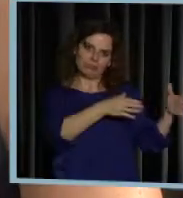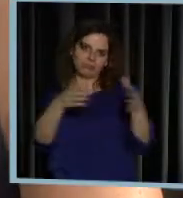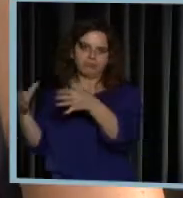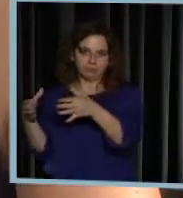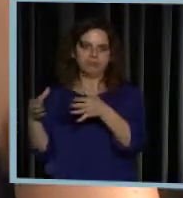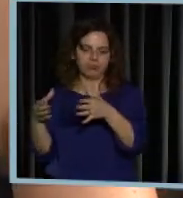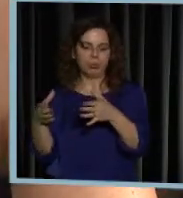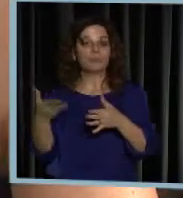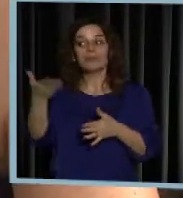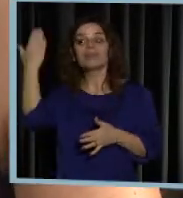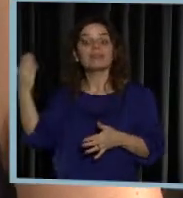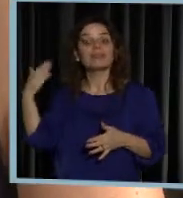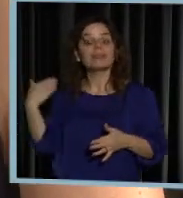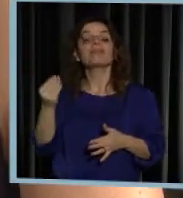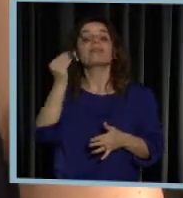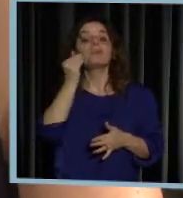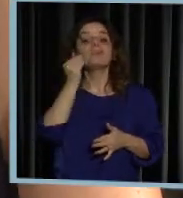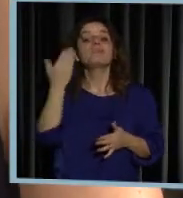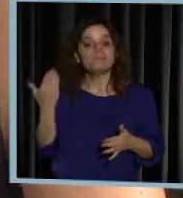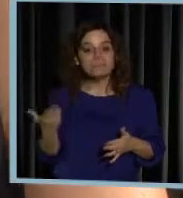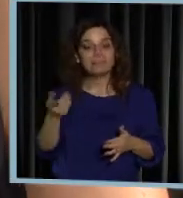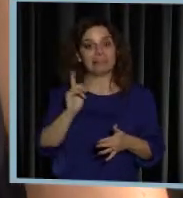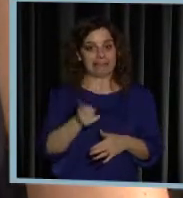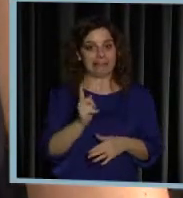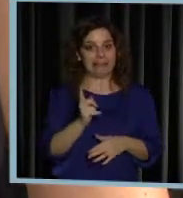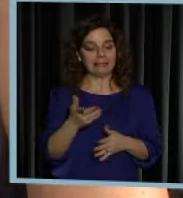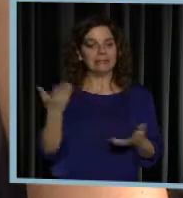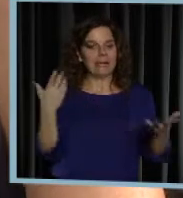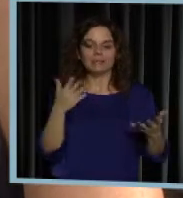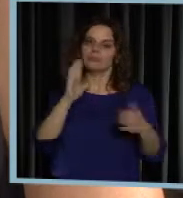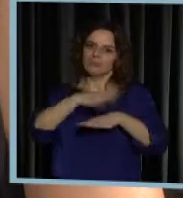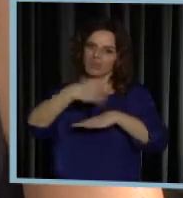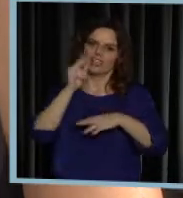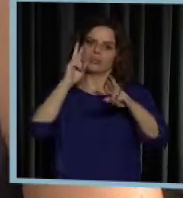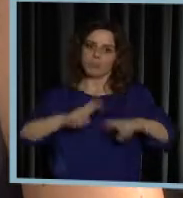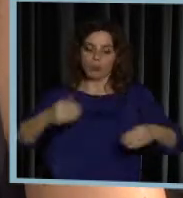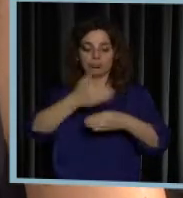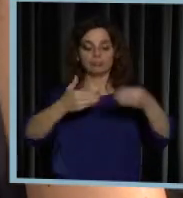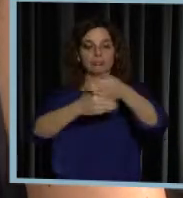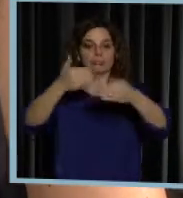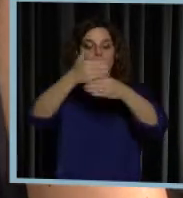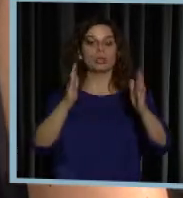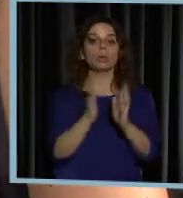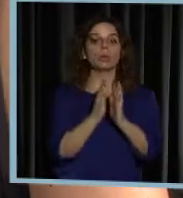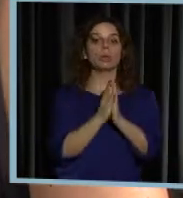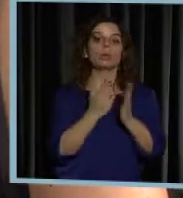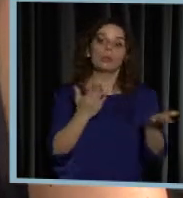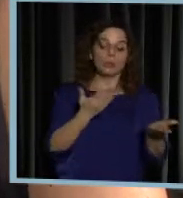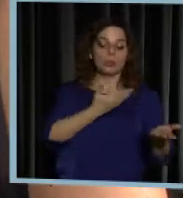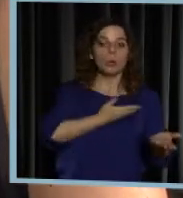deslocada. Portanto, ela ficava por trás daquela que foi depois descoberta, a muralha de Dom Dinis,